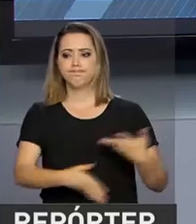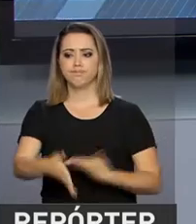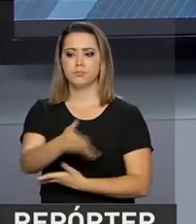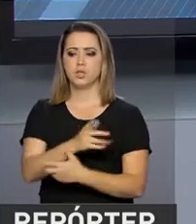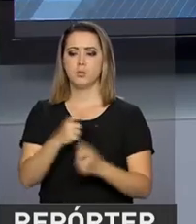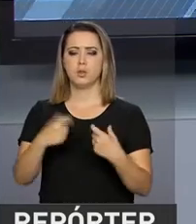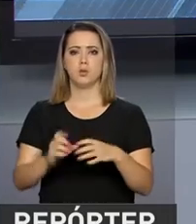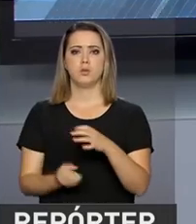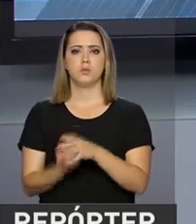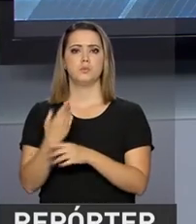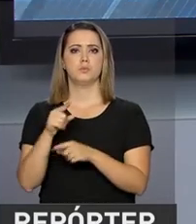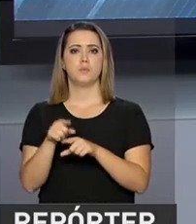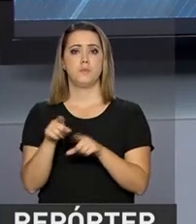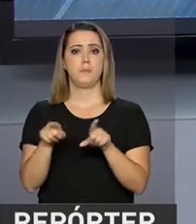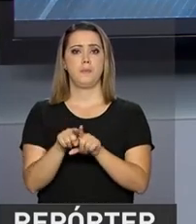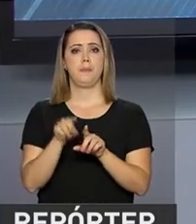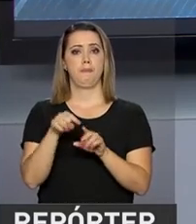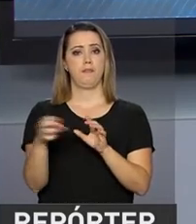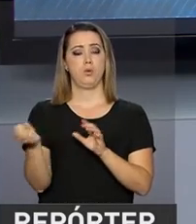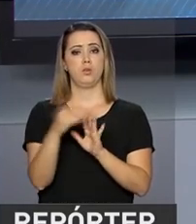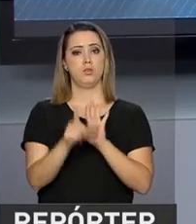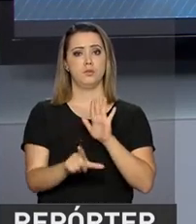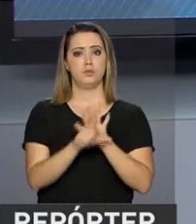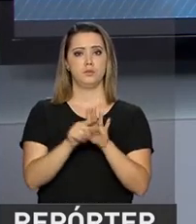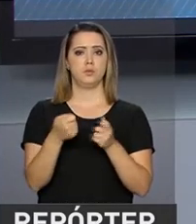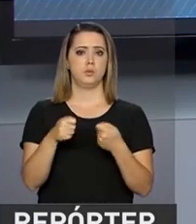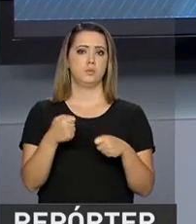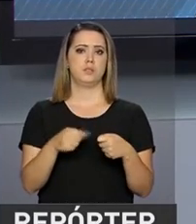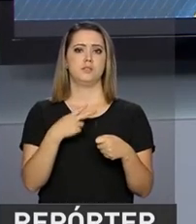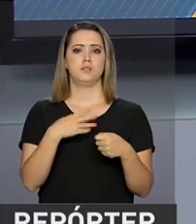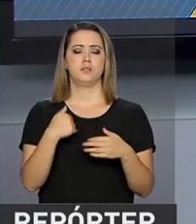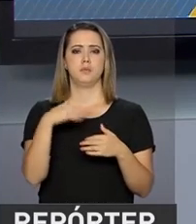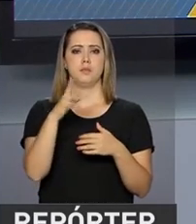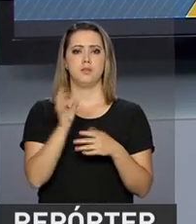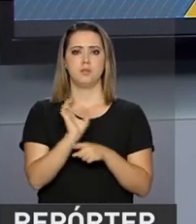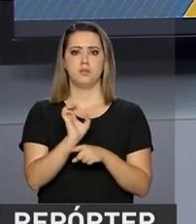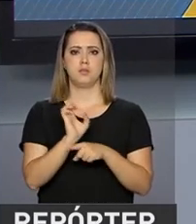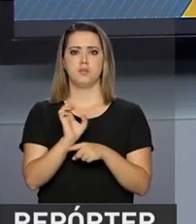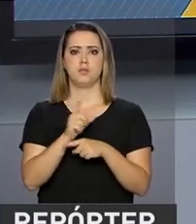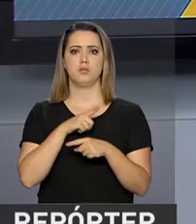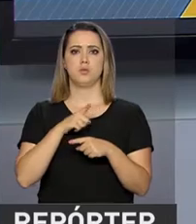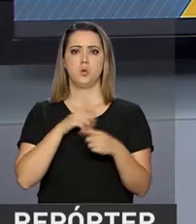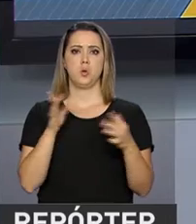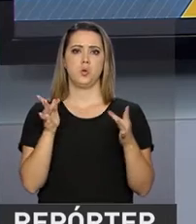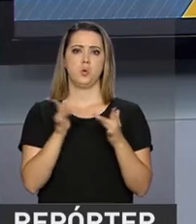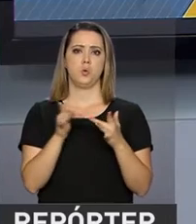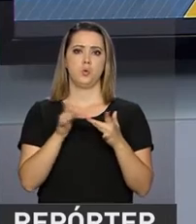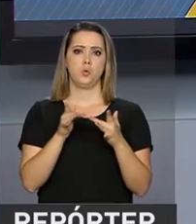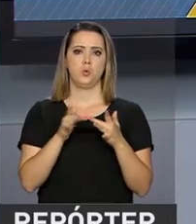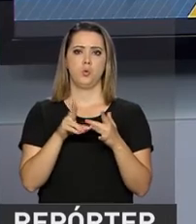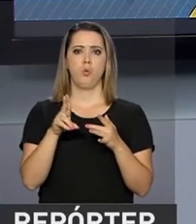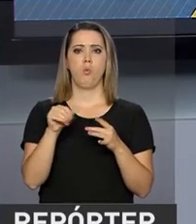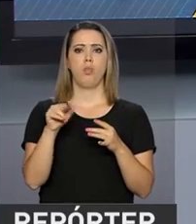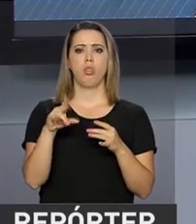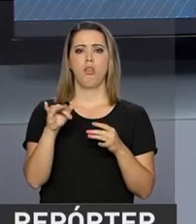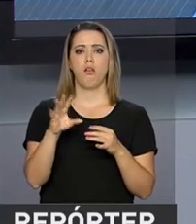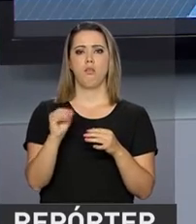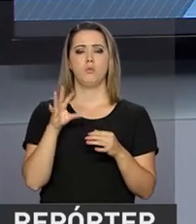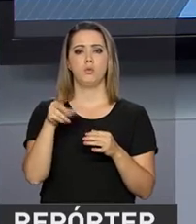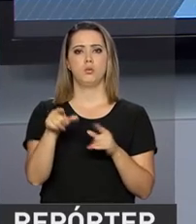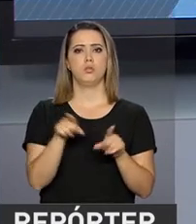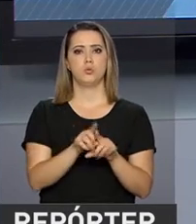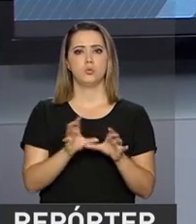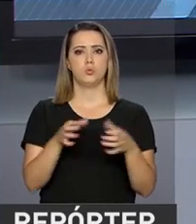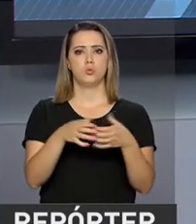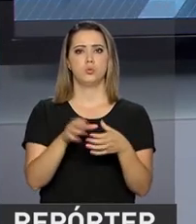empresas de outros estados com a nova lei não será mais necessário que o estado tem a concordância unânime de todos os